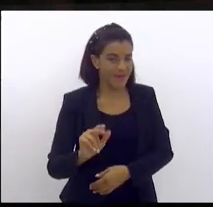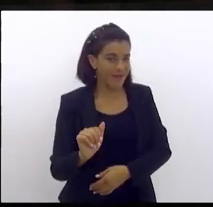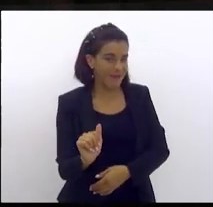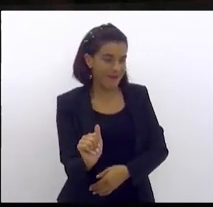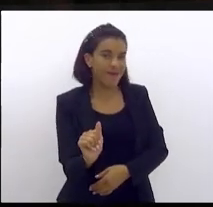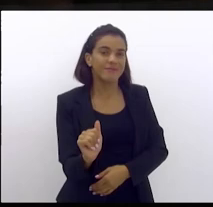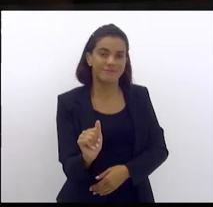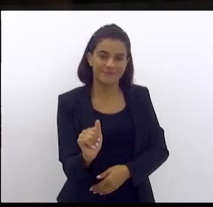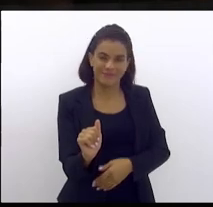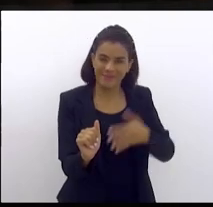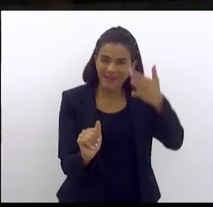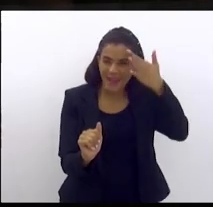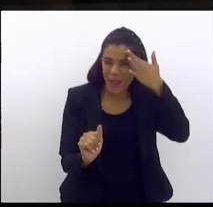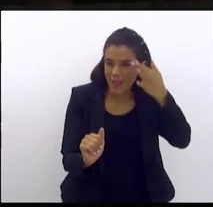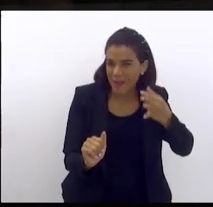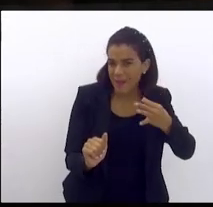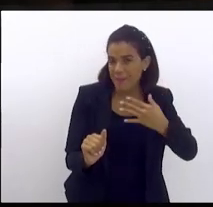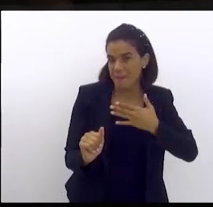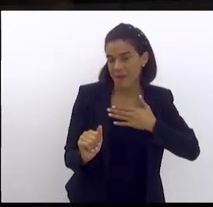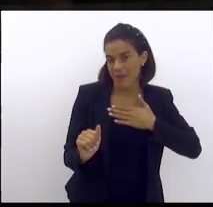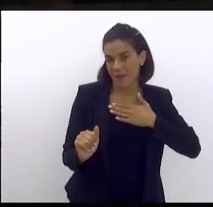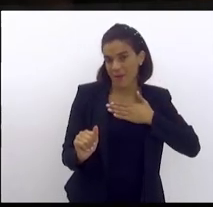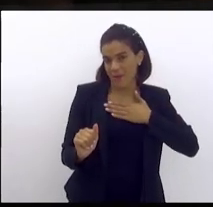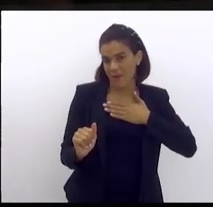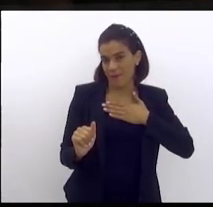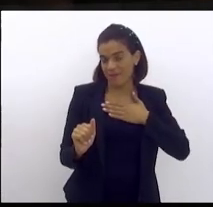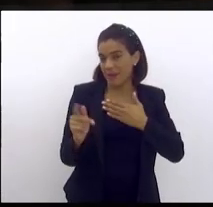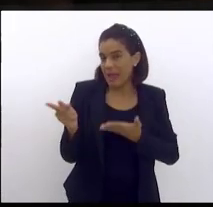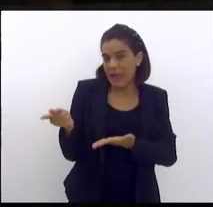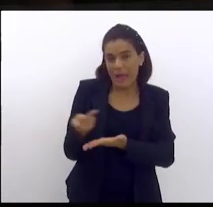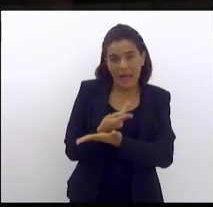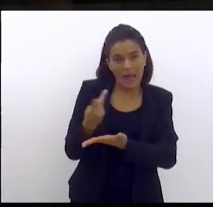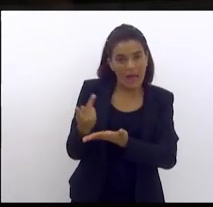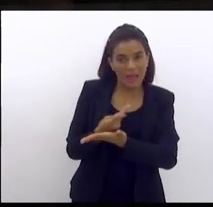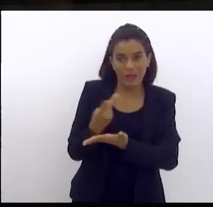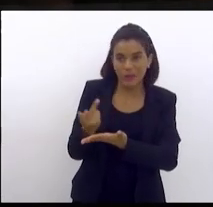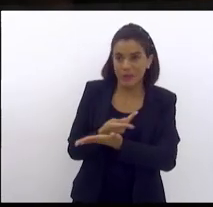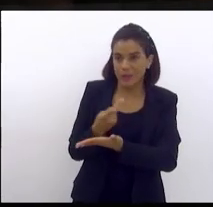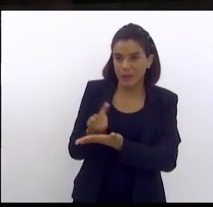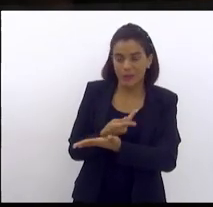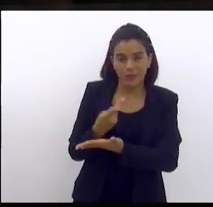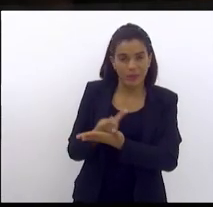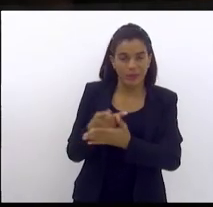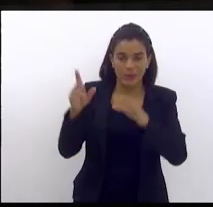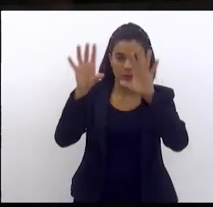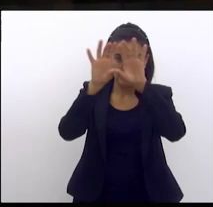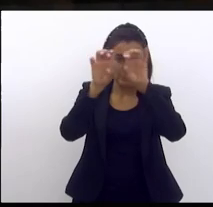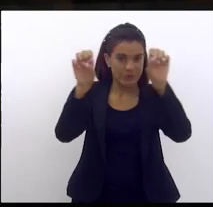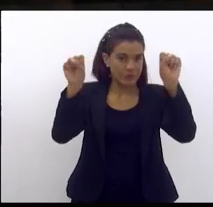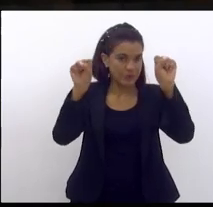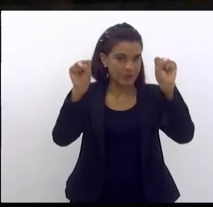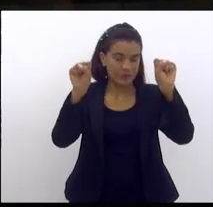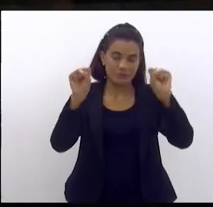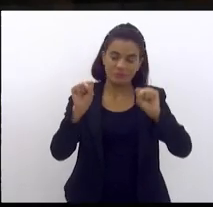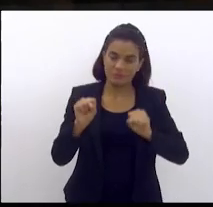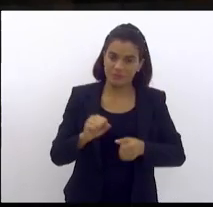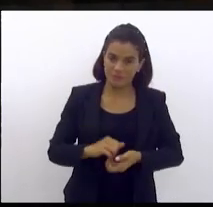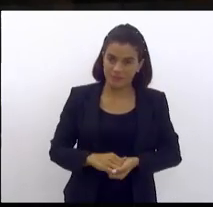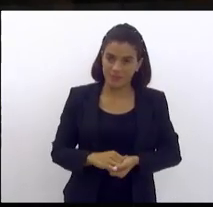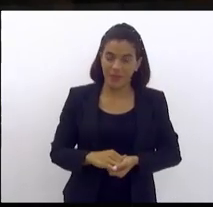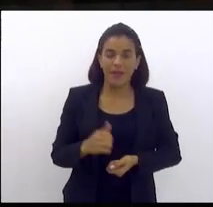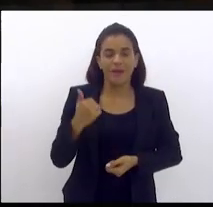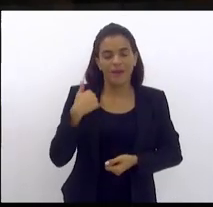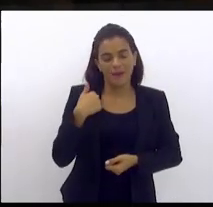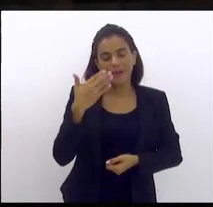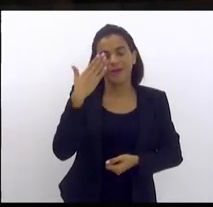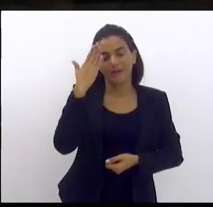interpretação no meu entendimento errônea do Supremo Tribunal Federal eu sei